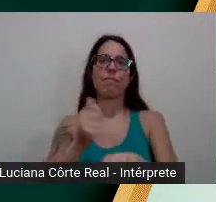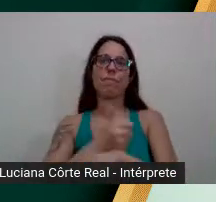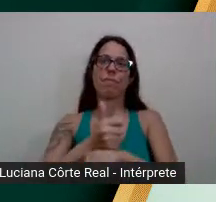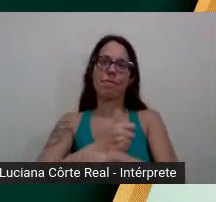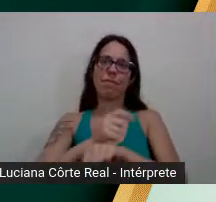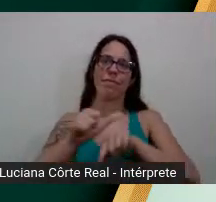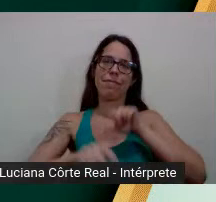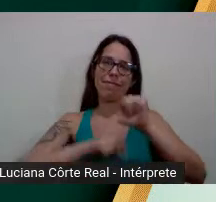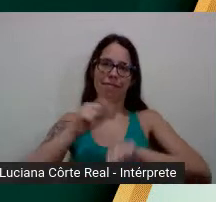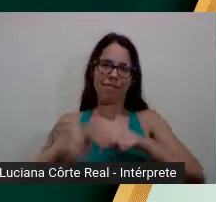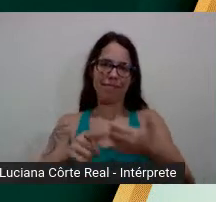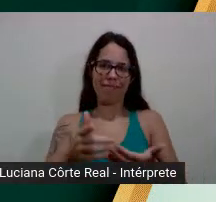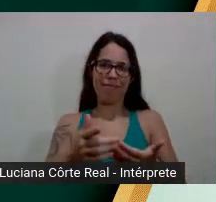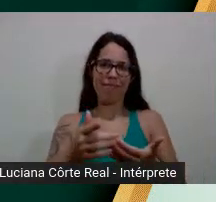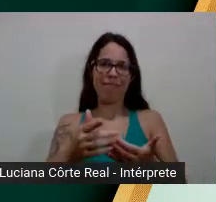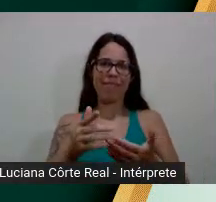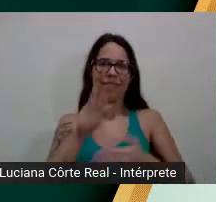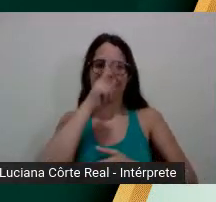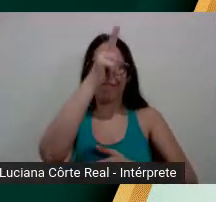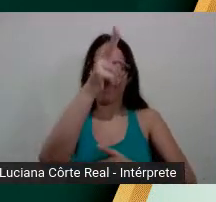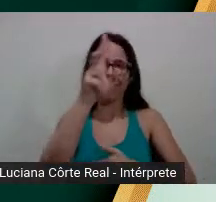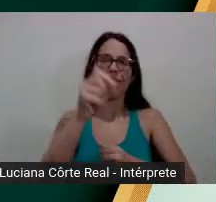forte abraço, muito obrigada.